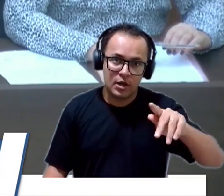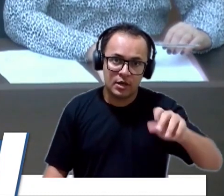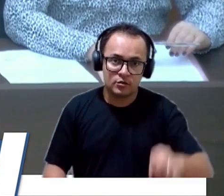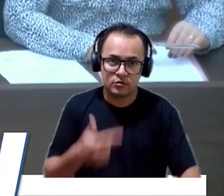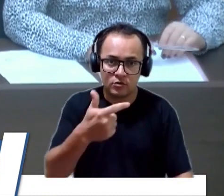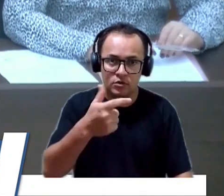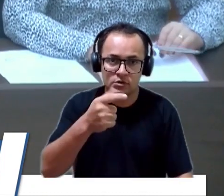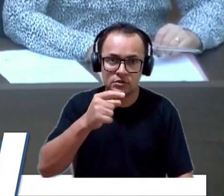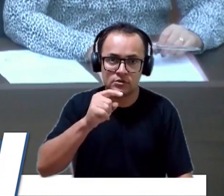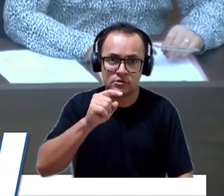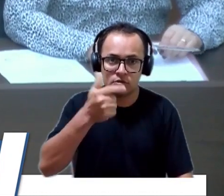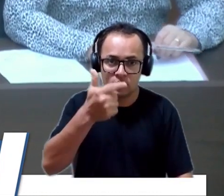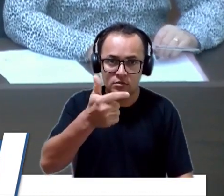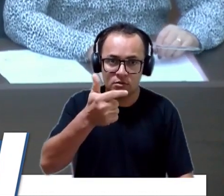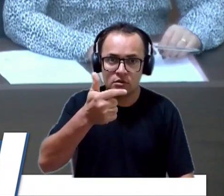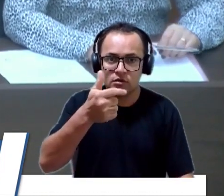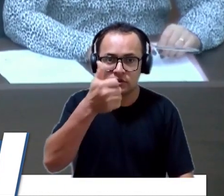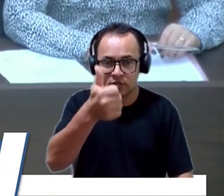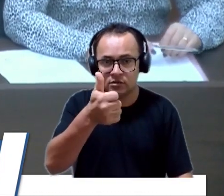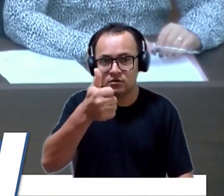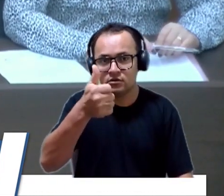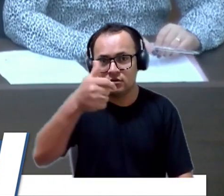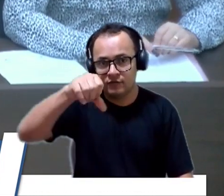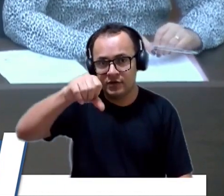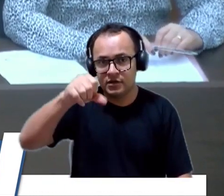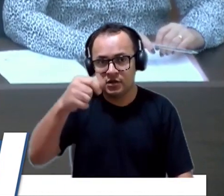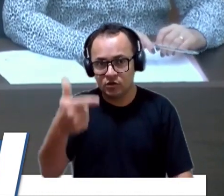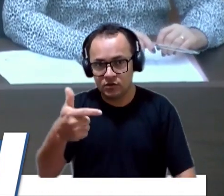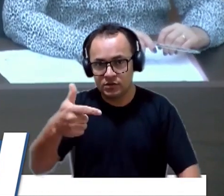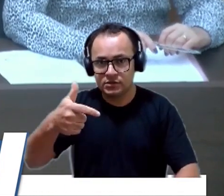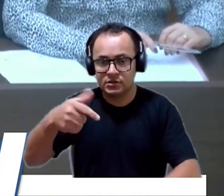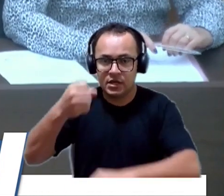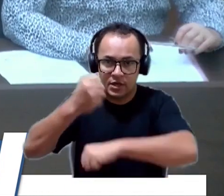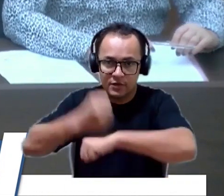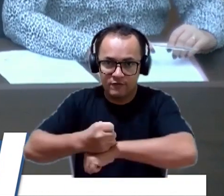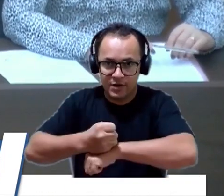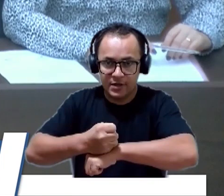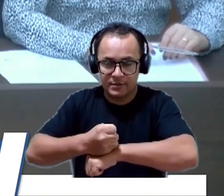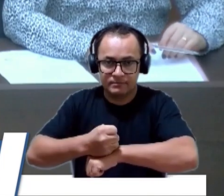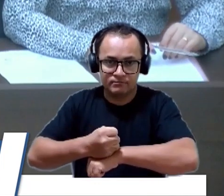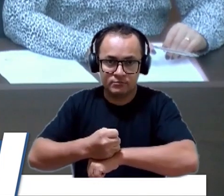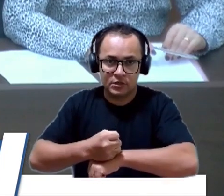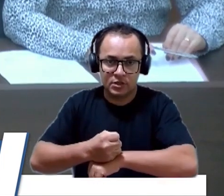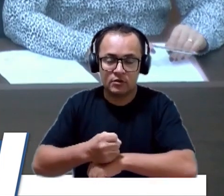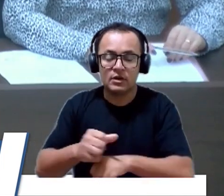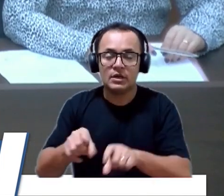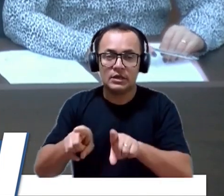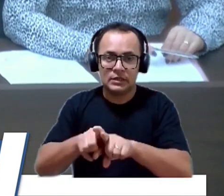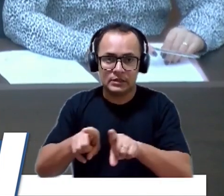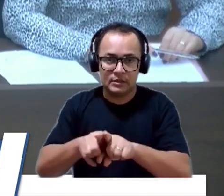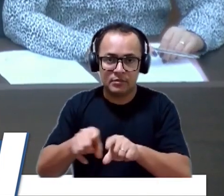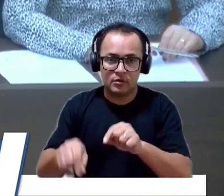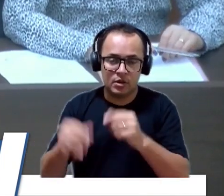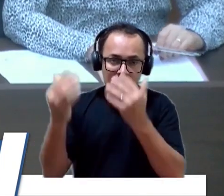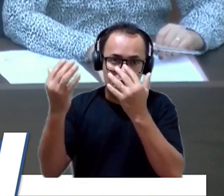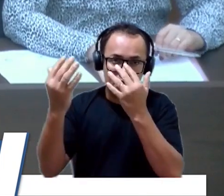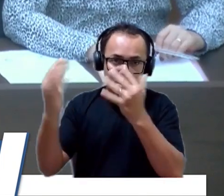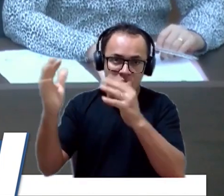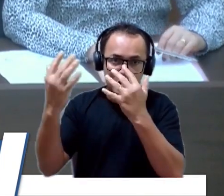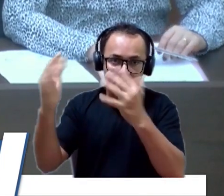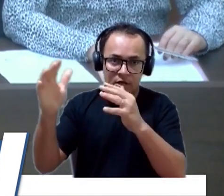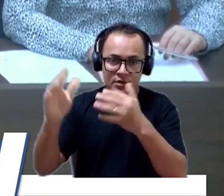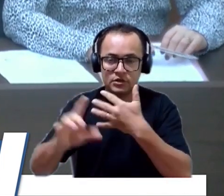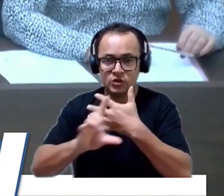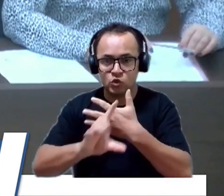2192, Vila Santa Cruz, Franca, dando-lhe a ciência desta homenagem do